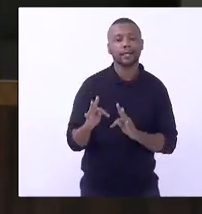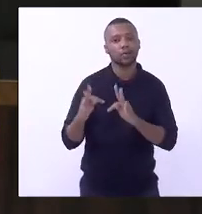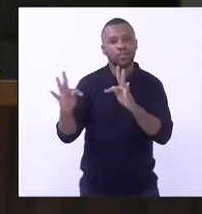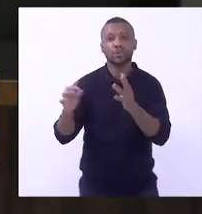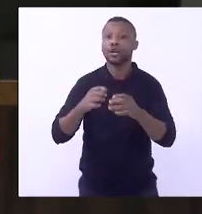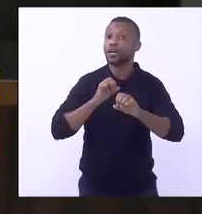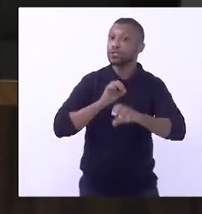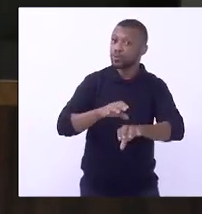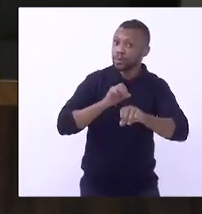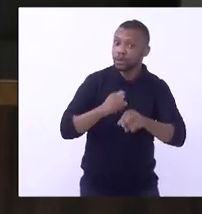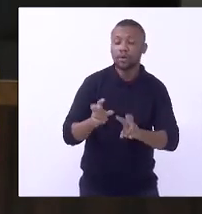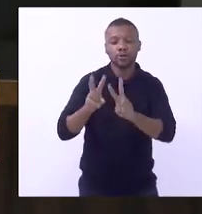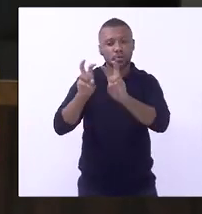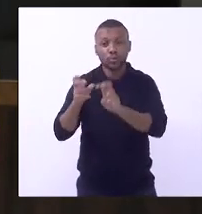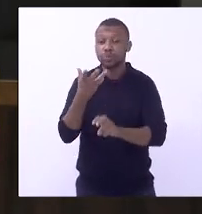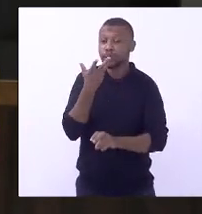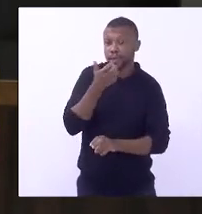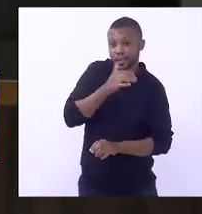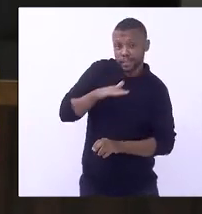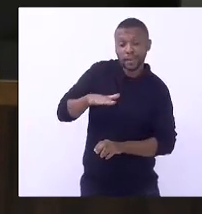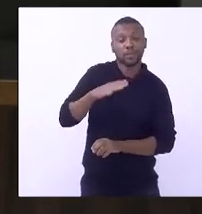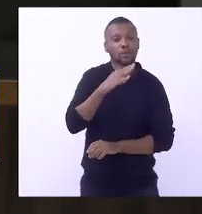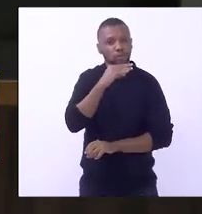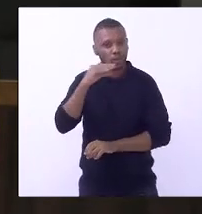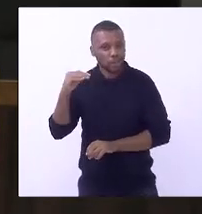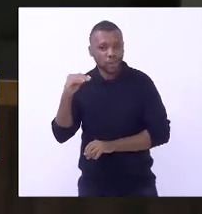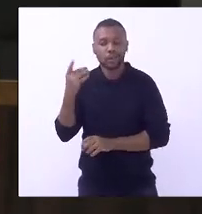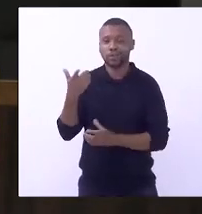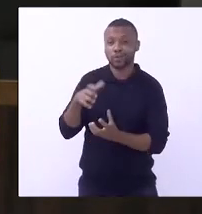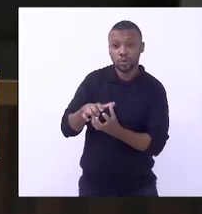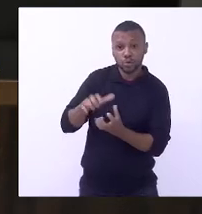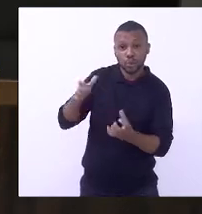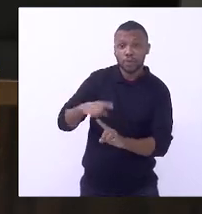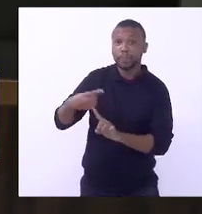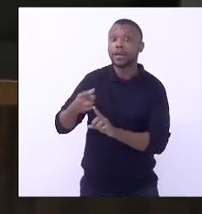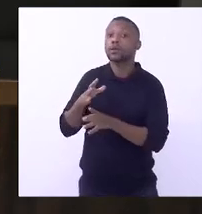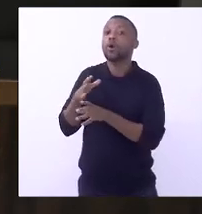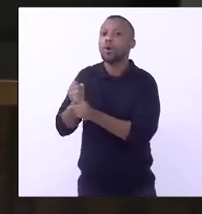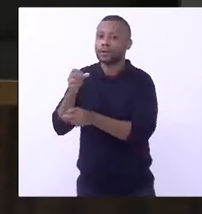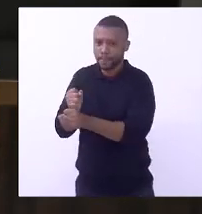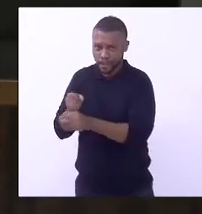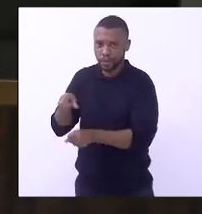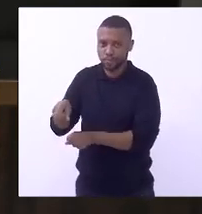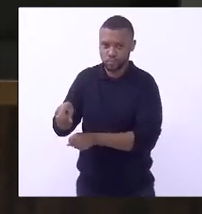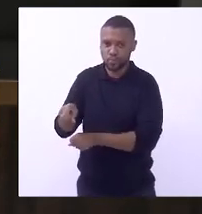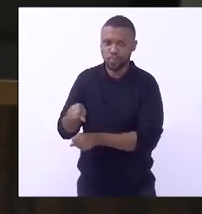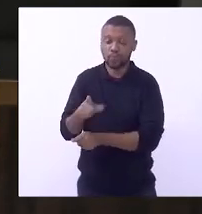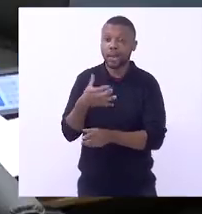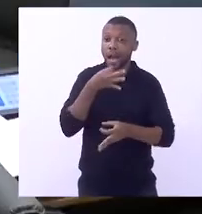da Criança e Adolescente, do Idoso e de Orçamento. Para emitir parecer pela Comissão de Constituição, Justiça, deputado Márcio Pacheco.